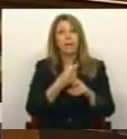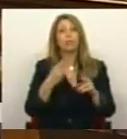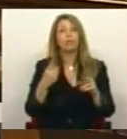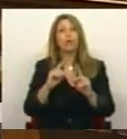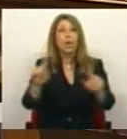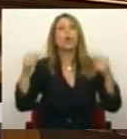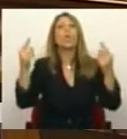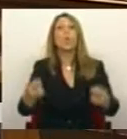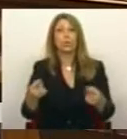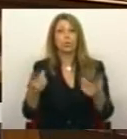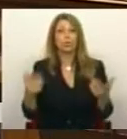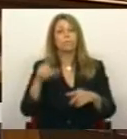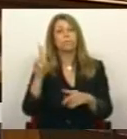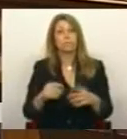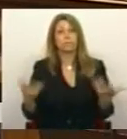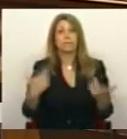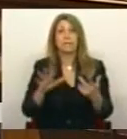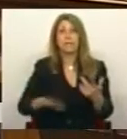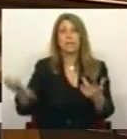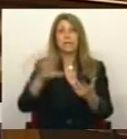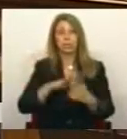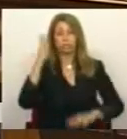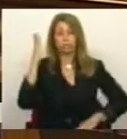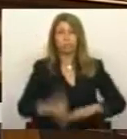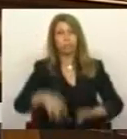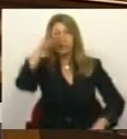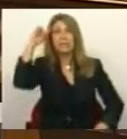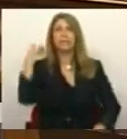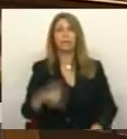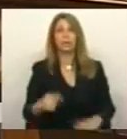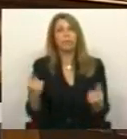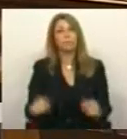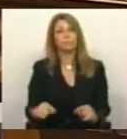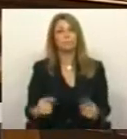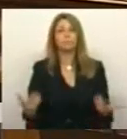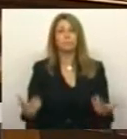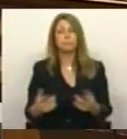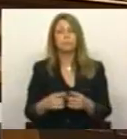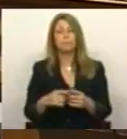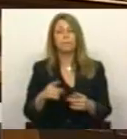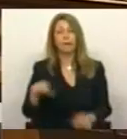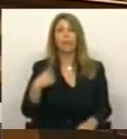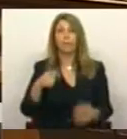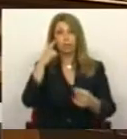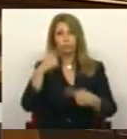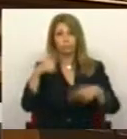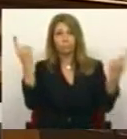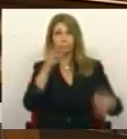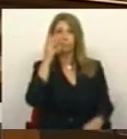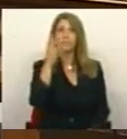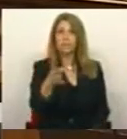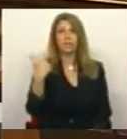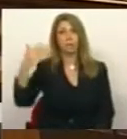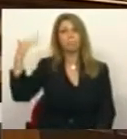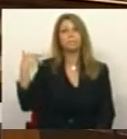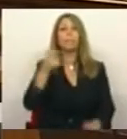que ficaram de um dia para o outro numa situação de extrema dificuldade. E como na altura os Verdes denunciaram, as medidas estabelecidas